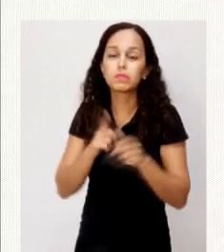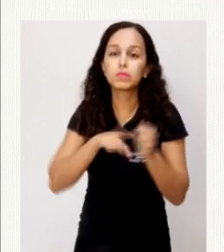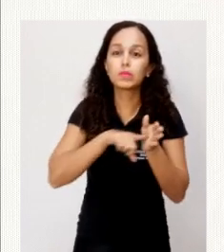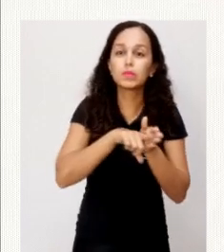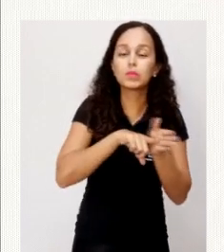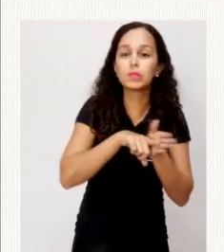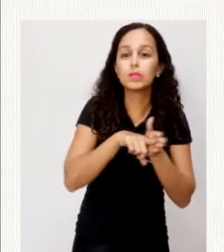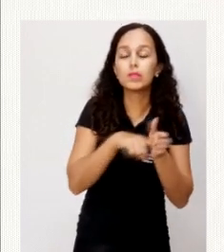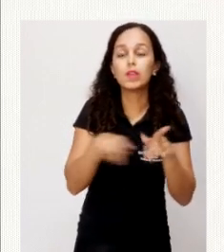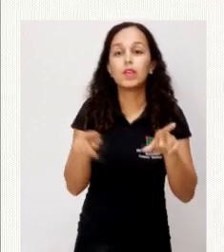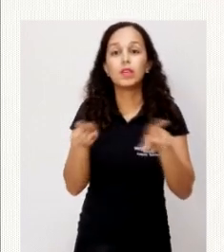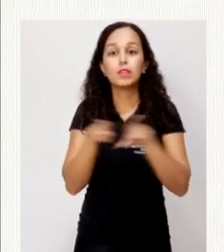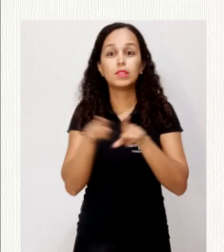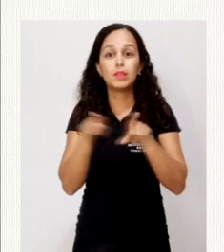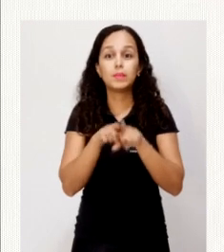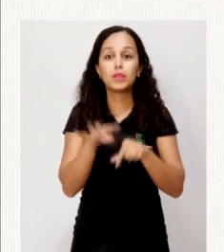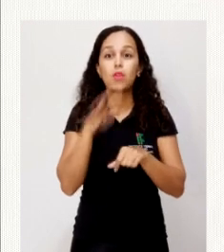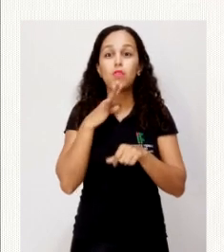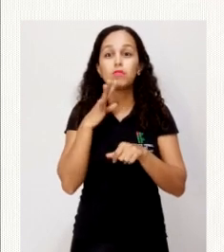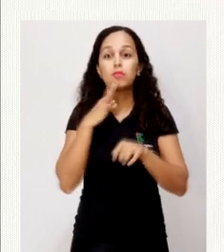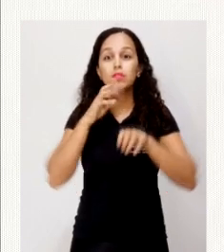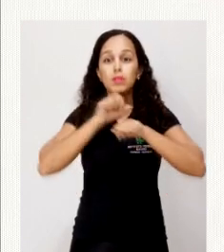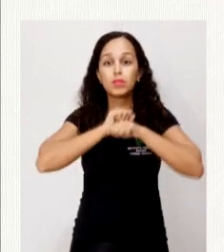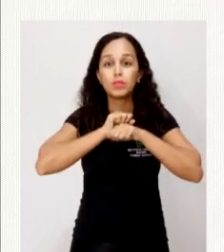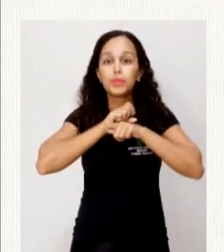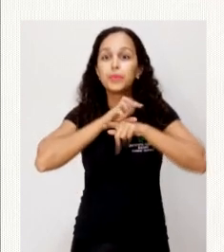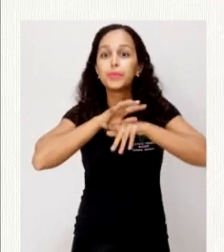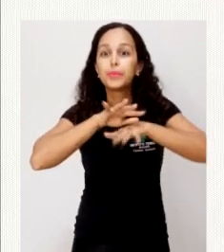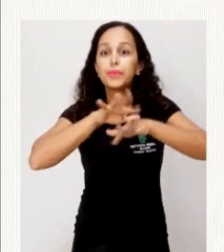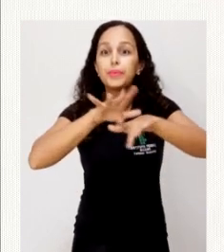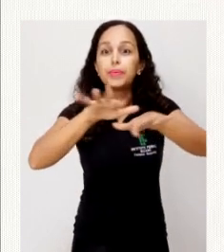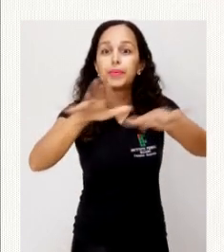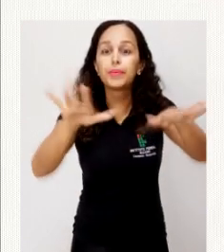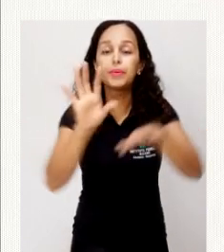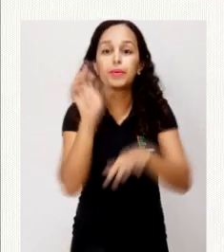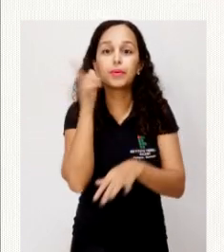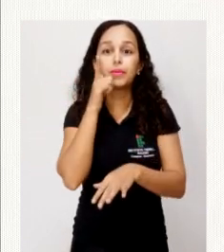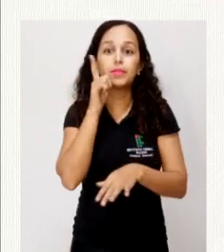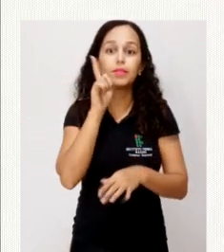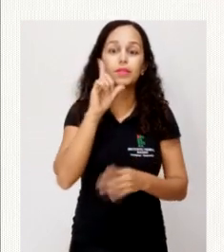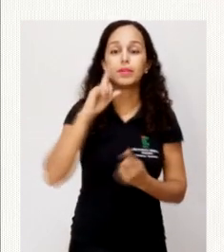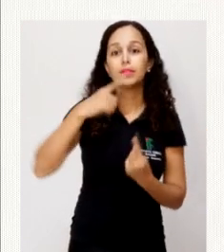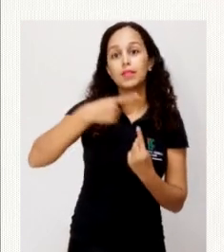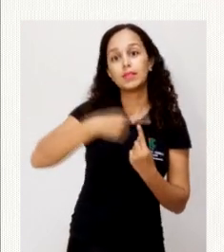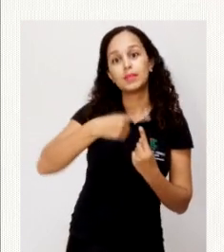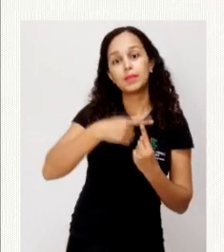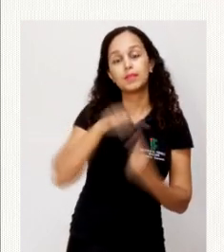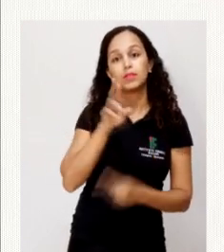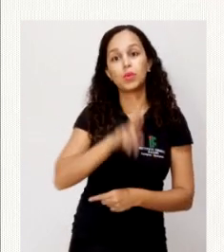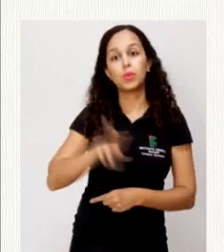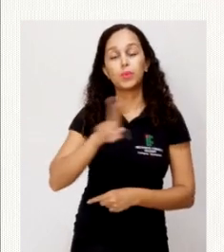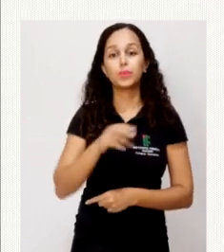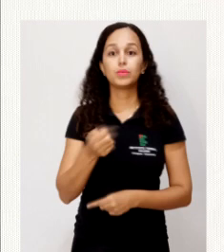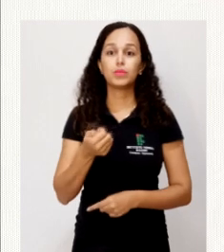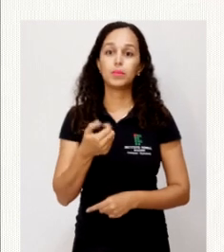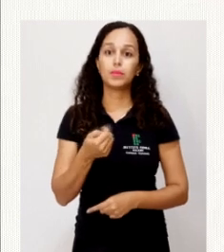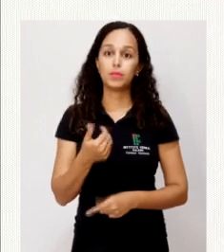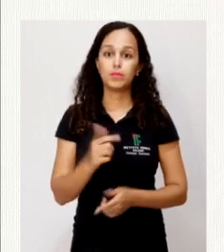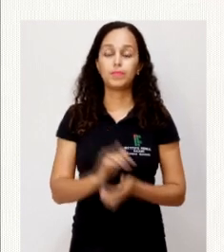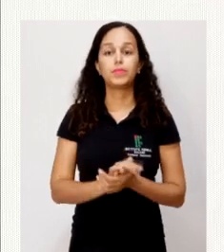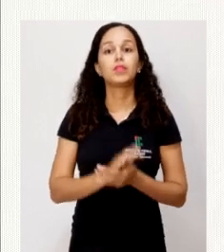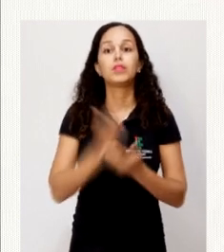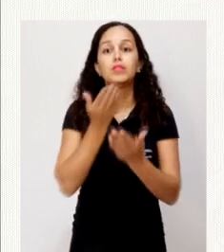entender, explorar e também disseminar o conhecimento acerca desse grupo de plantas das espécies